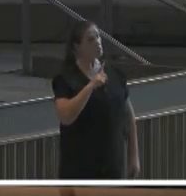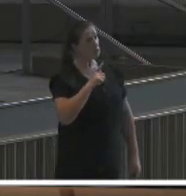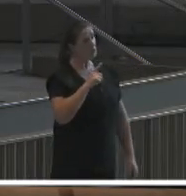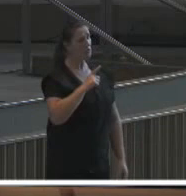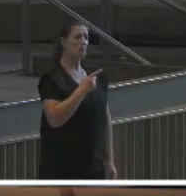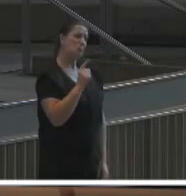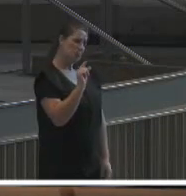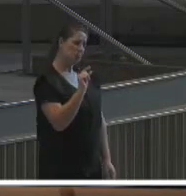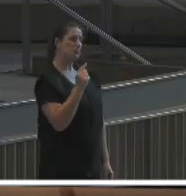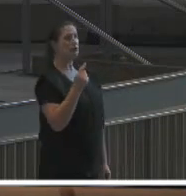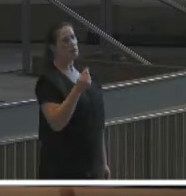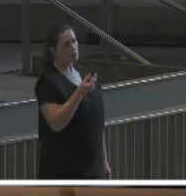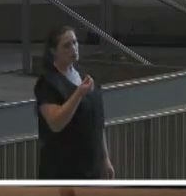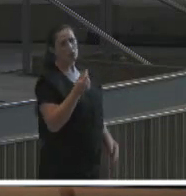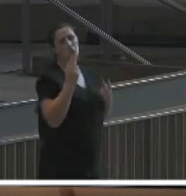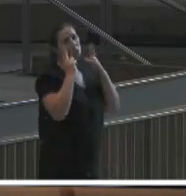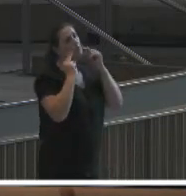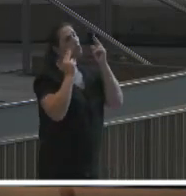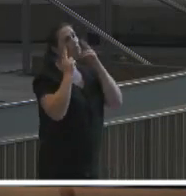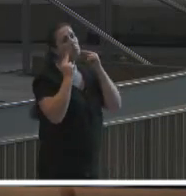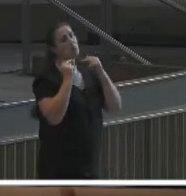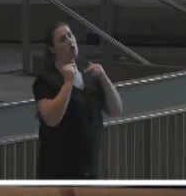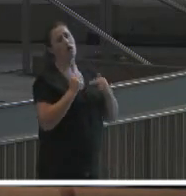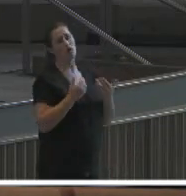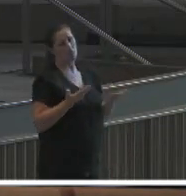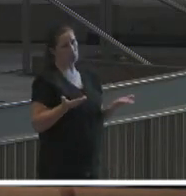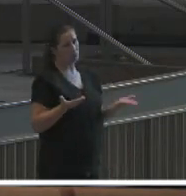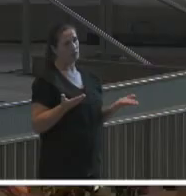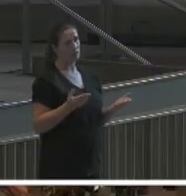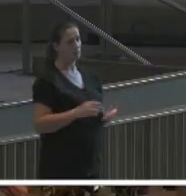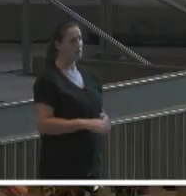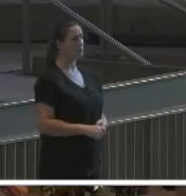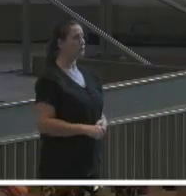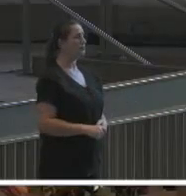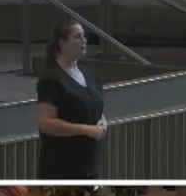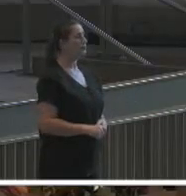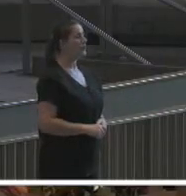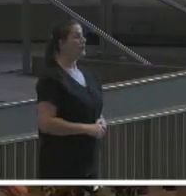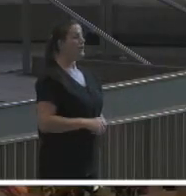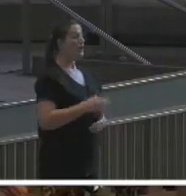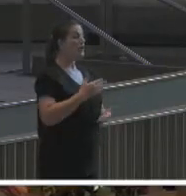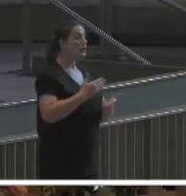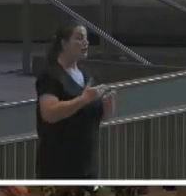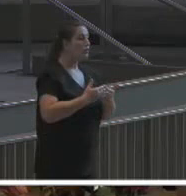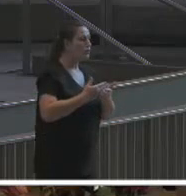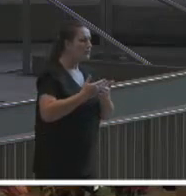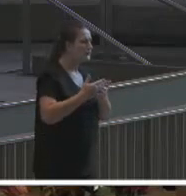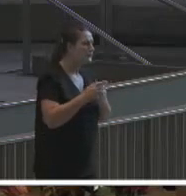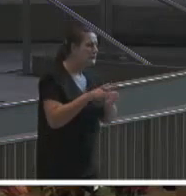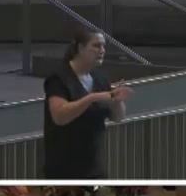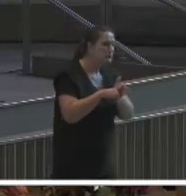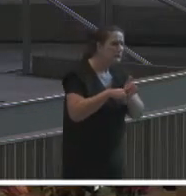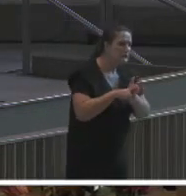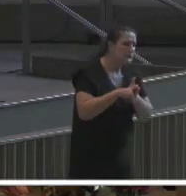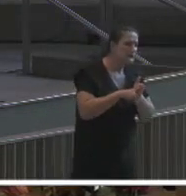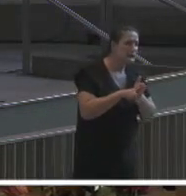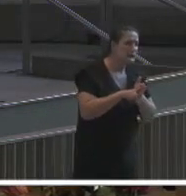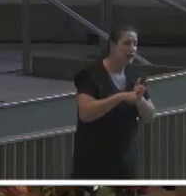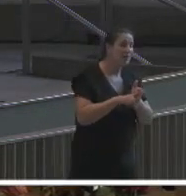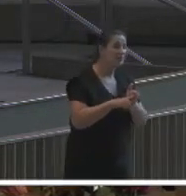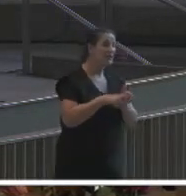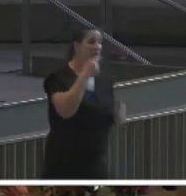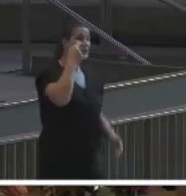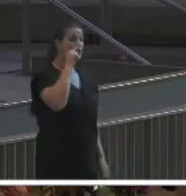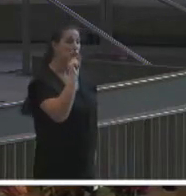família normal, uma família que se sustentava. E quando eles começaram a investigar, descobriram que a filha